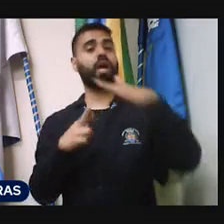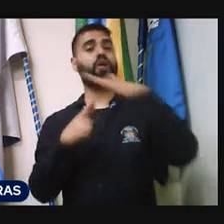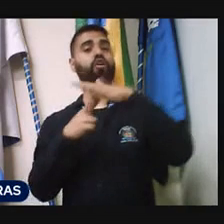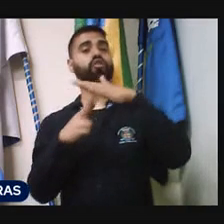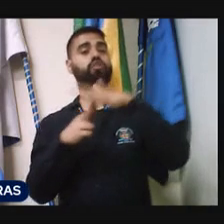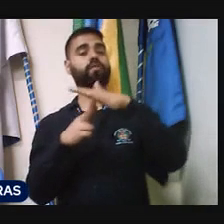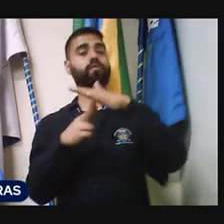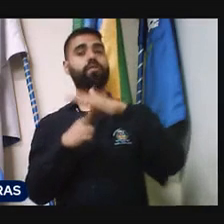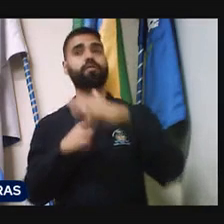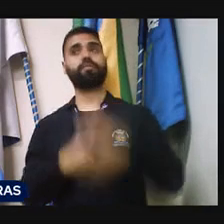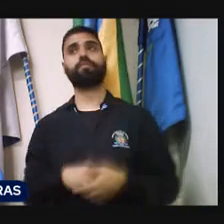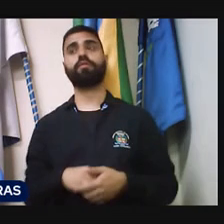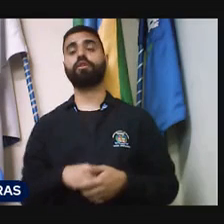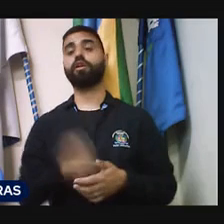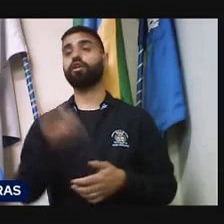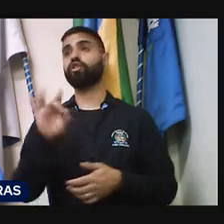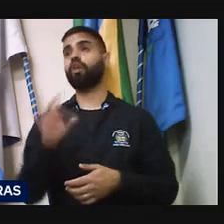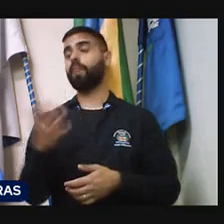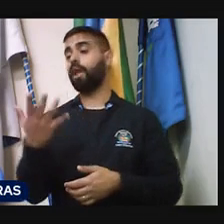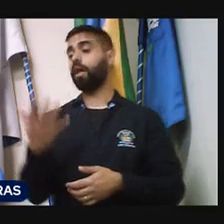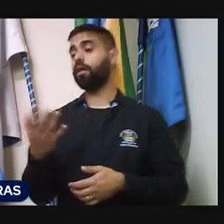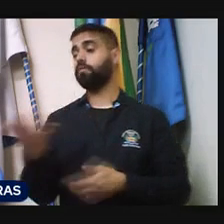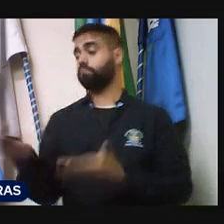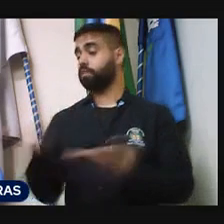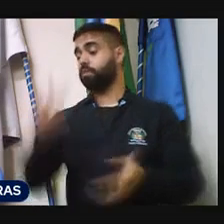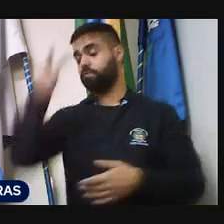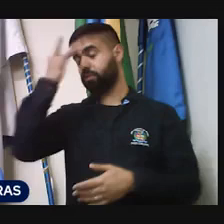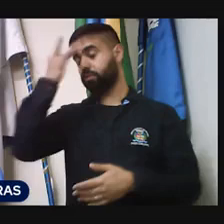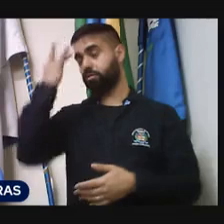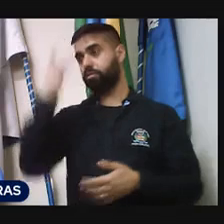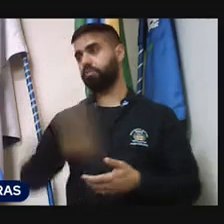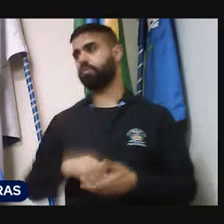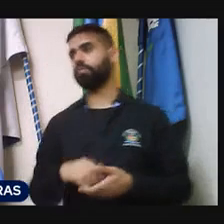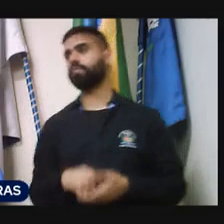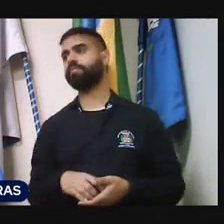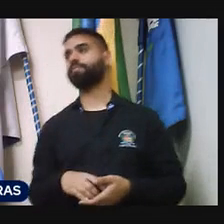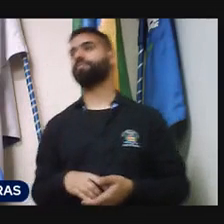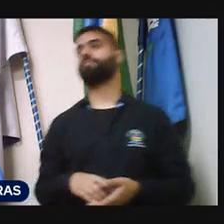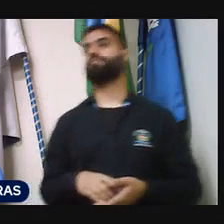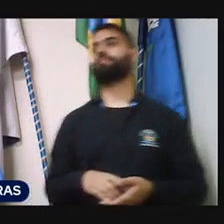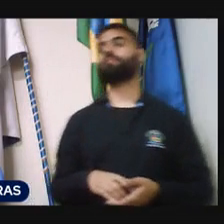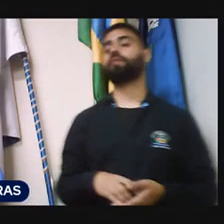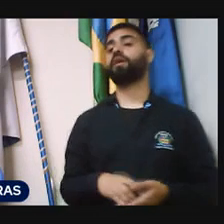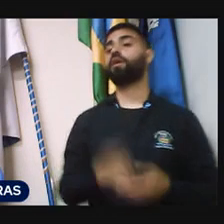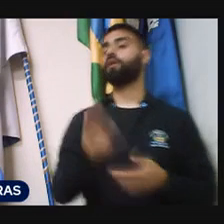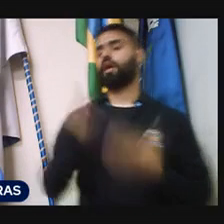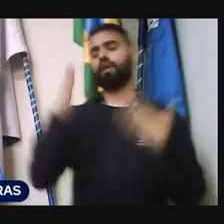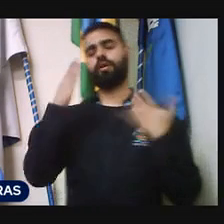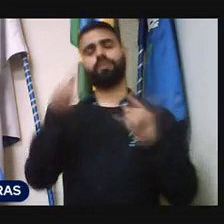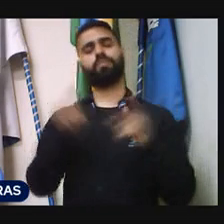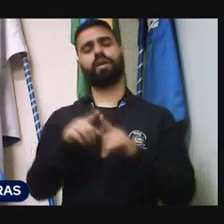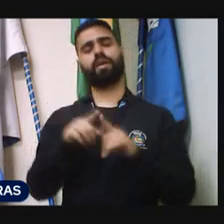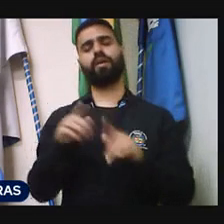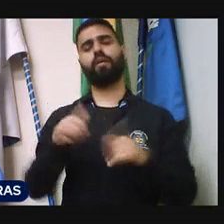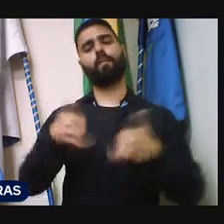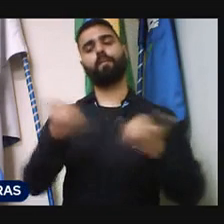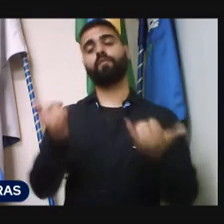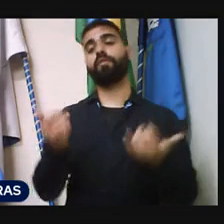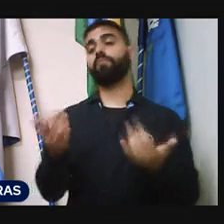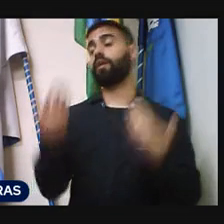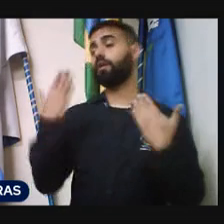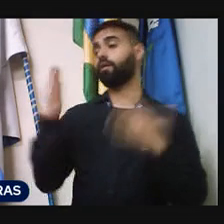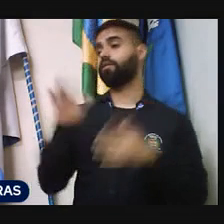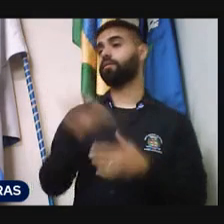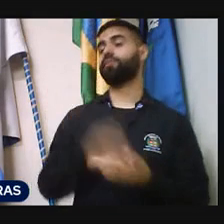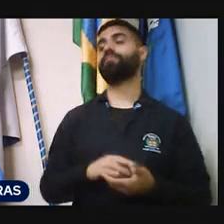que foi construída unicamente para esta finalidade a agradecendo desde já aproveito a oportunidade para renovar sinceros